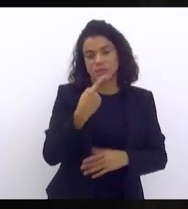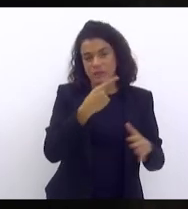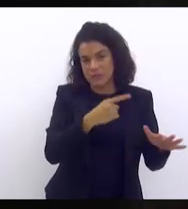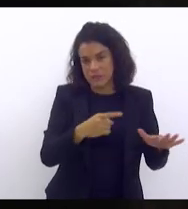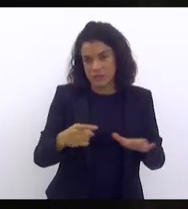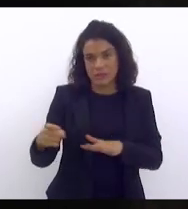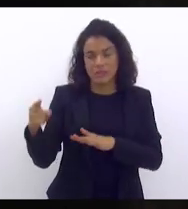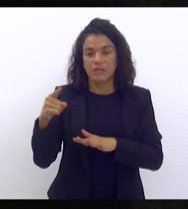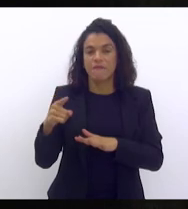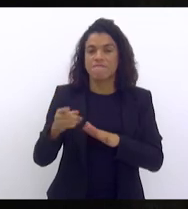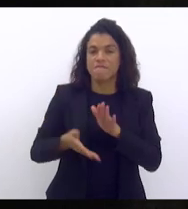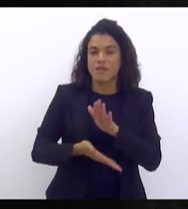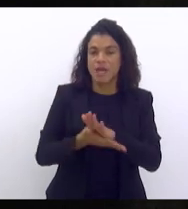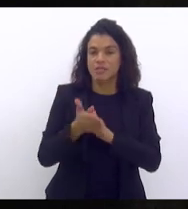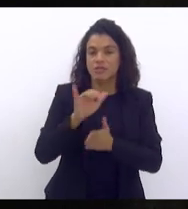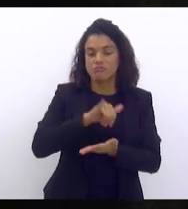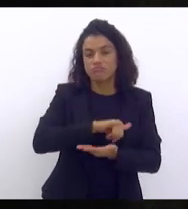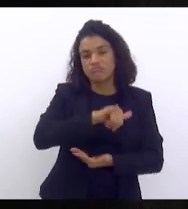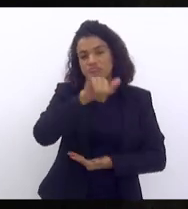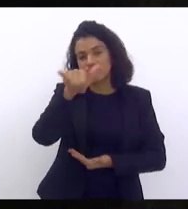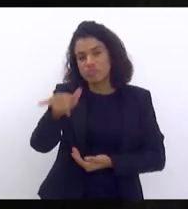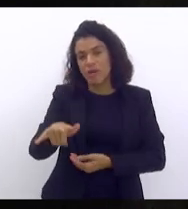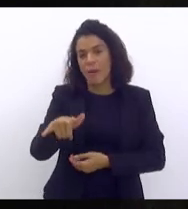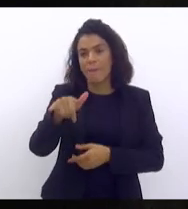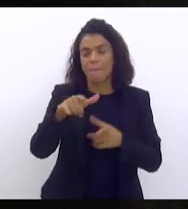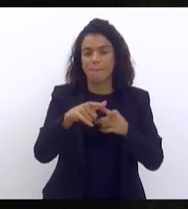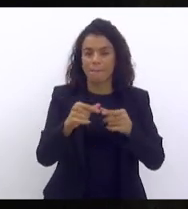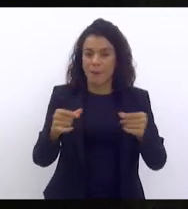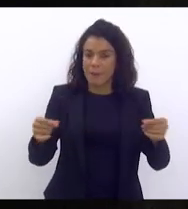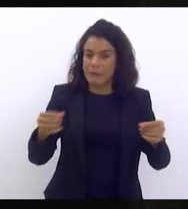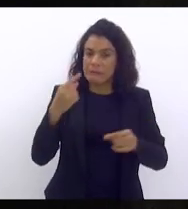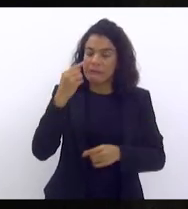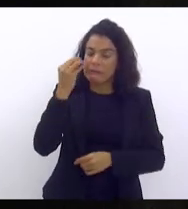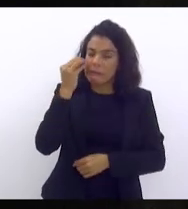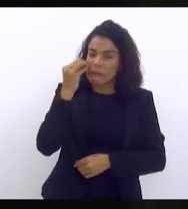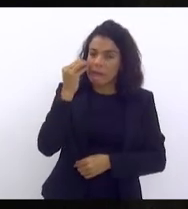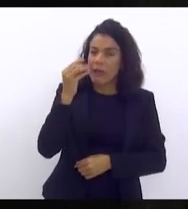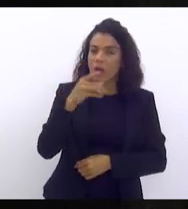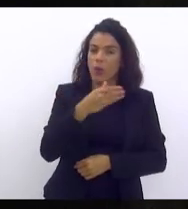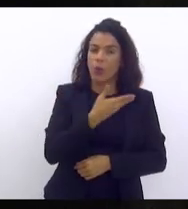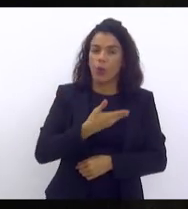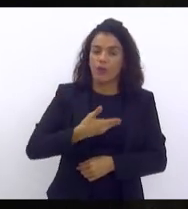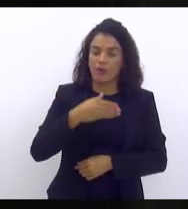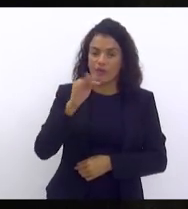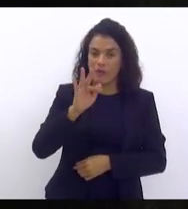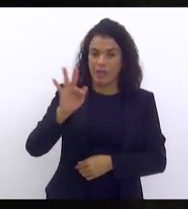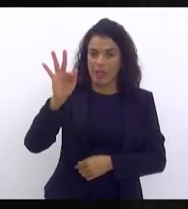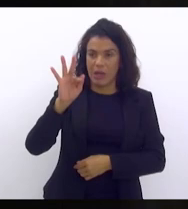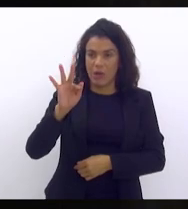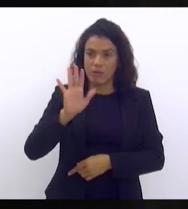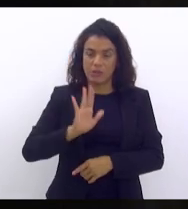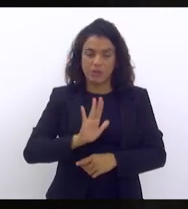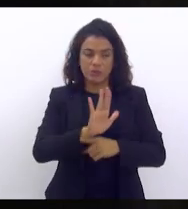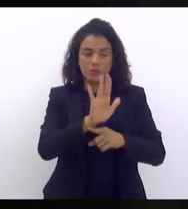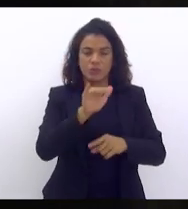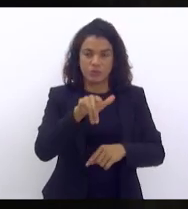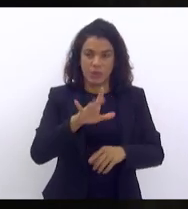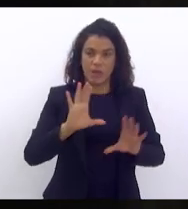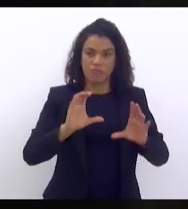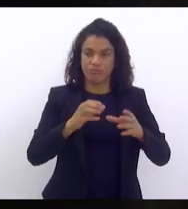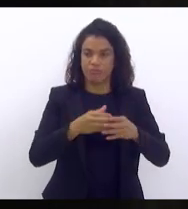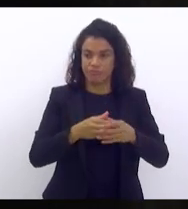a gente está indo em Brasília, tá, para a gente poder ver algumas coisas também no governo federal de benefício para todos nós da